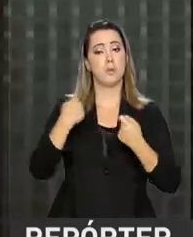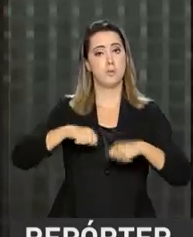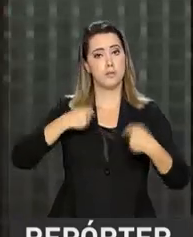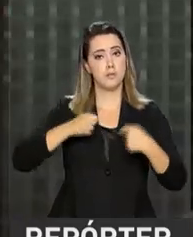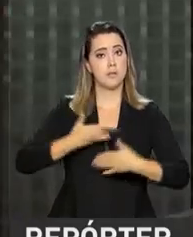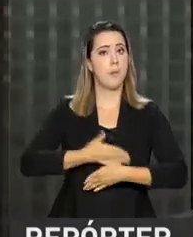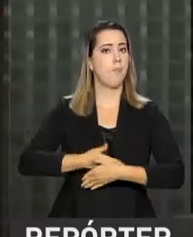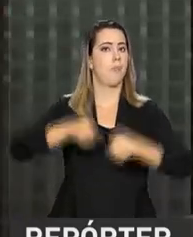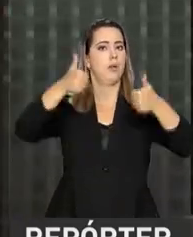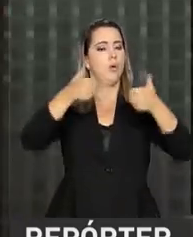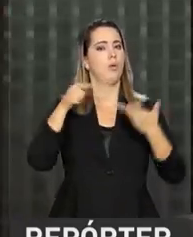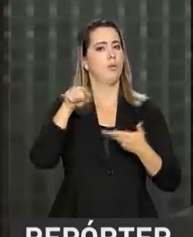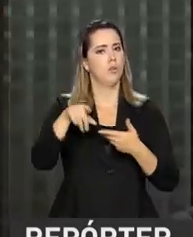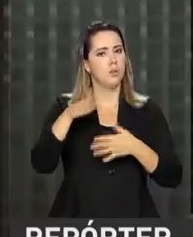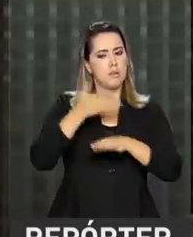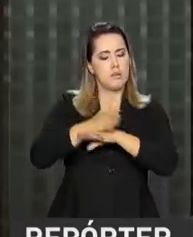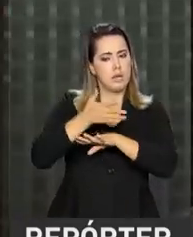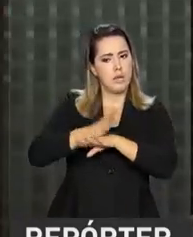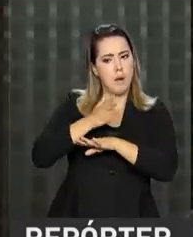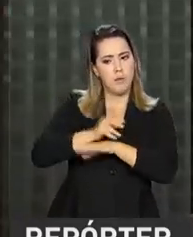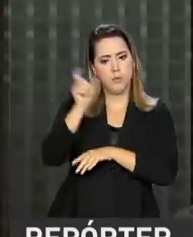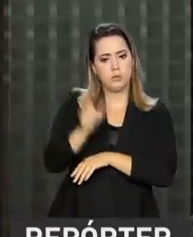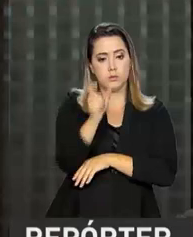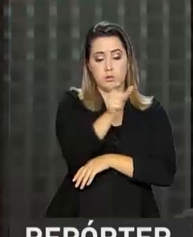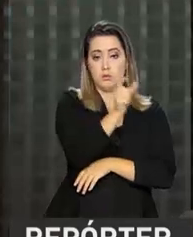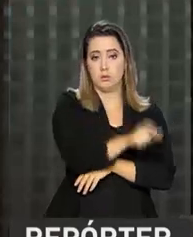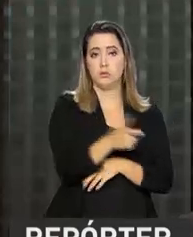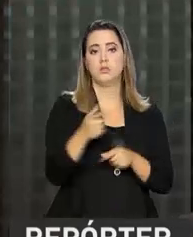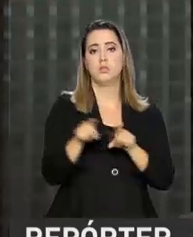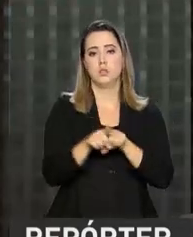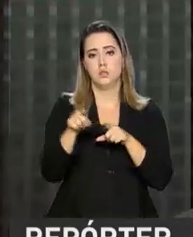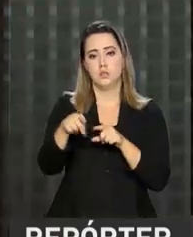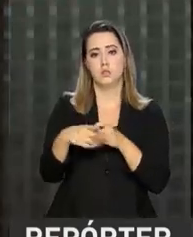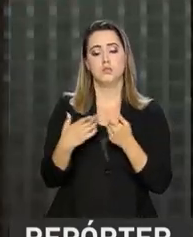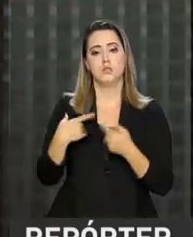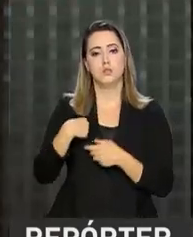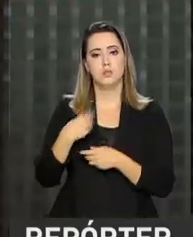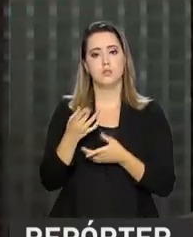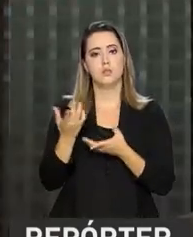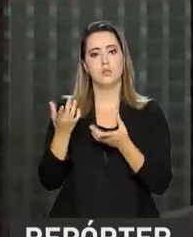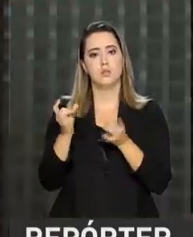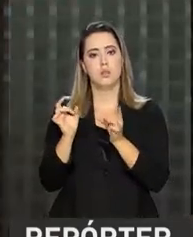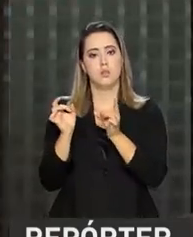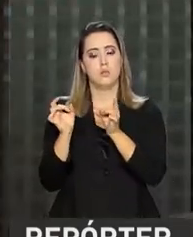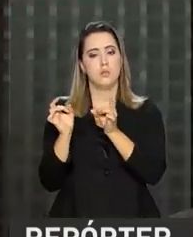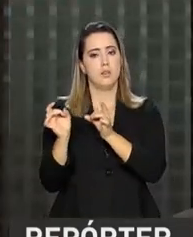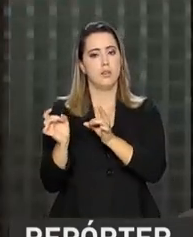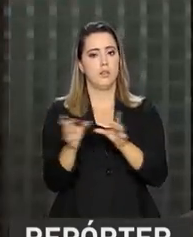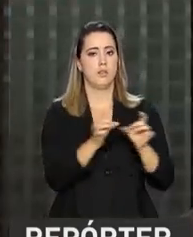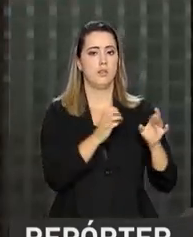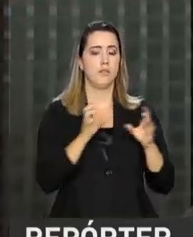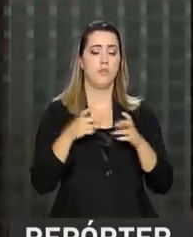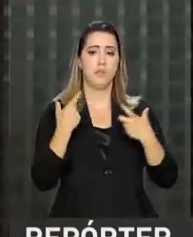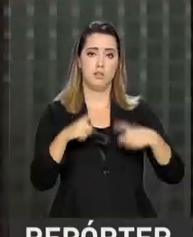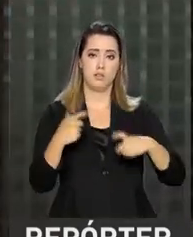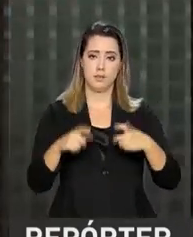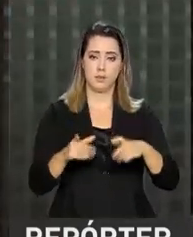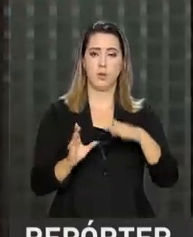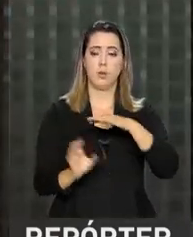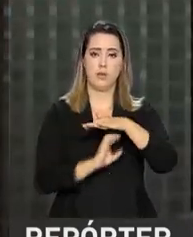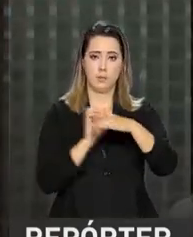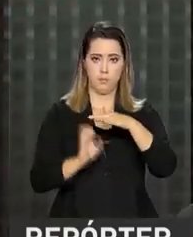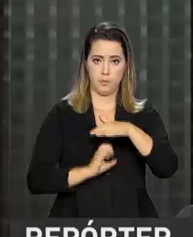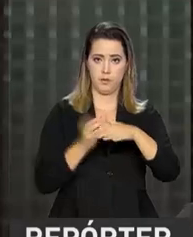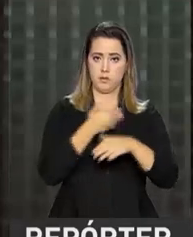essa melhoria, né? E a gente propõe, inclusive, reforça a questão da concessão desses parques nacionais, que melhora